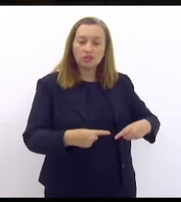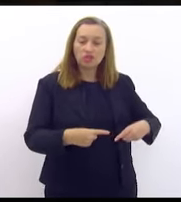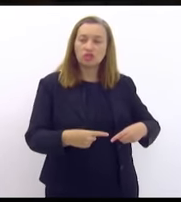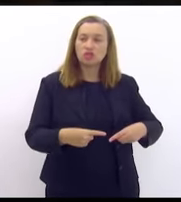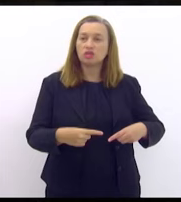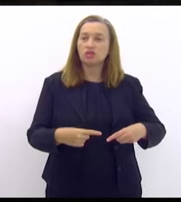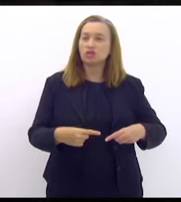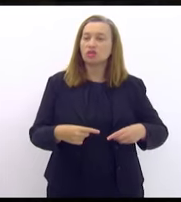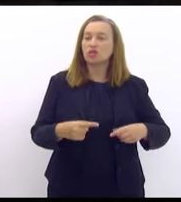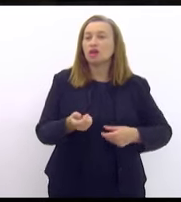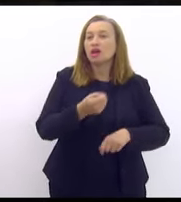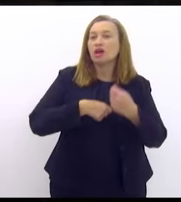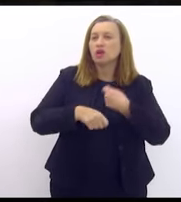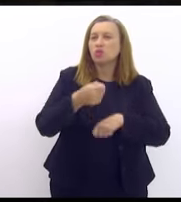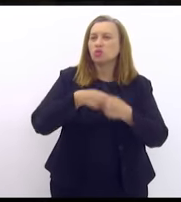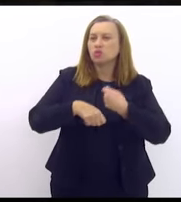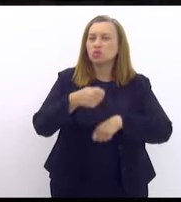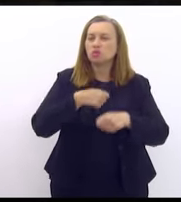à economia do